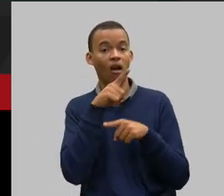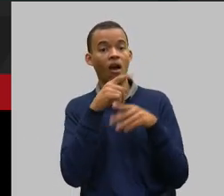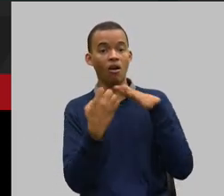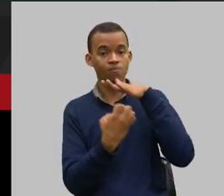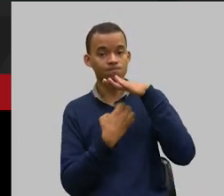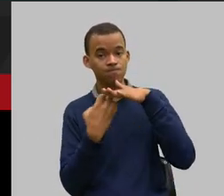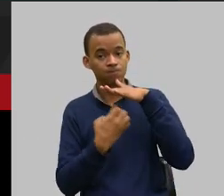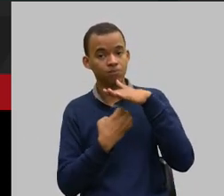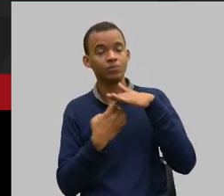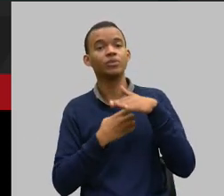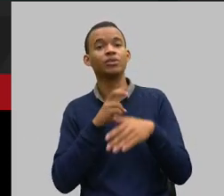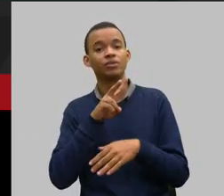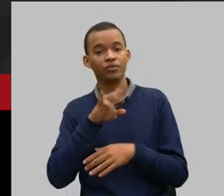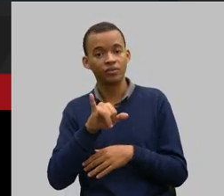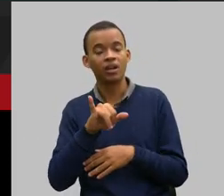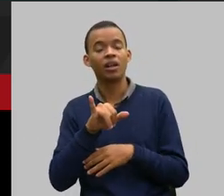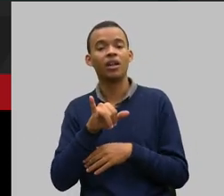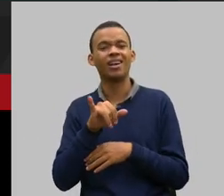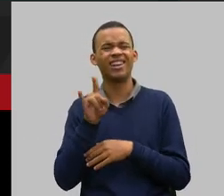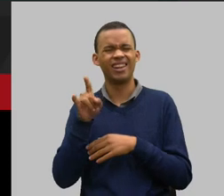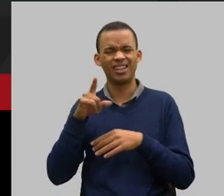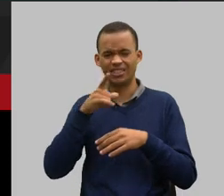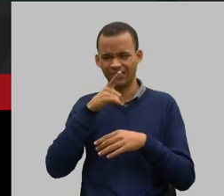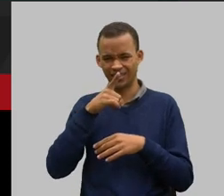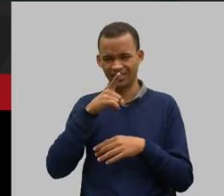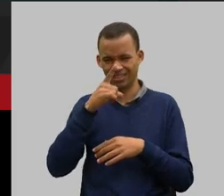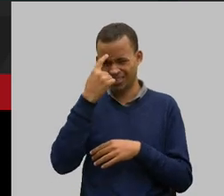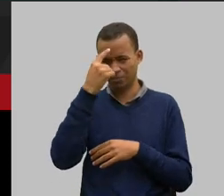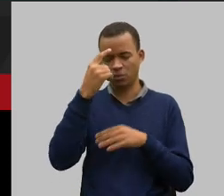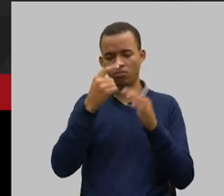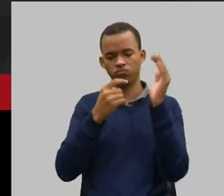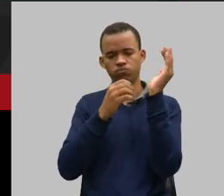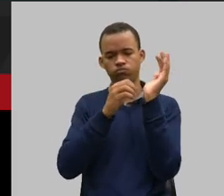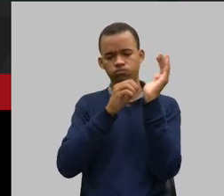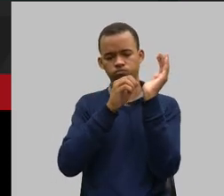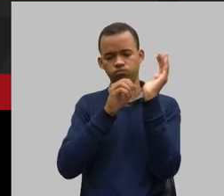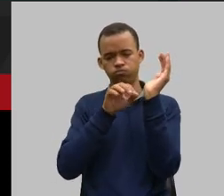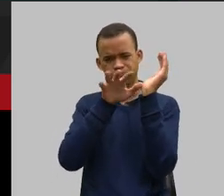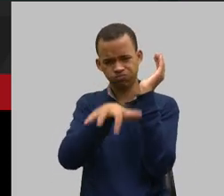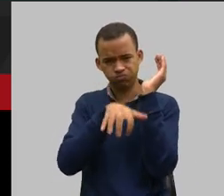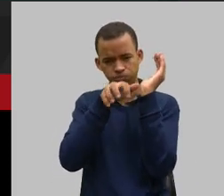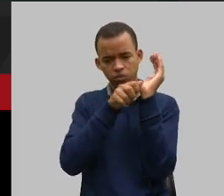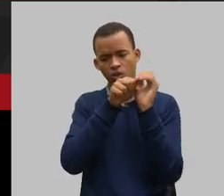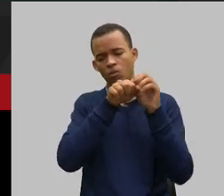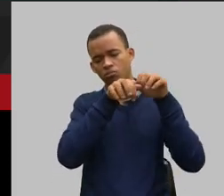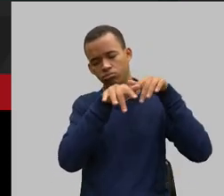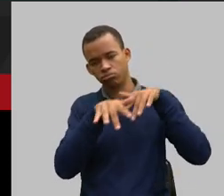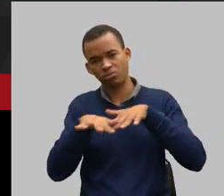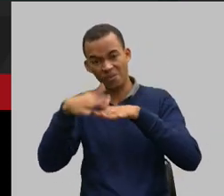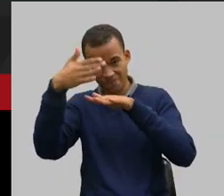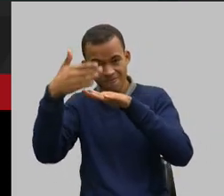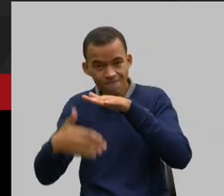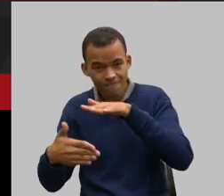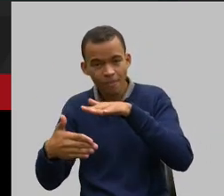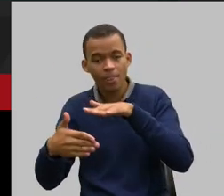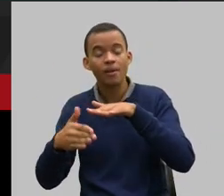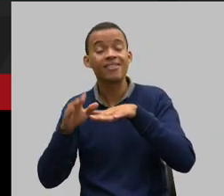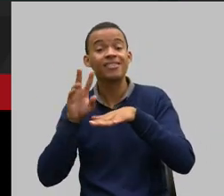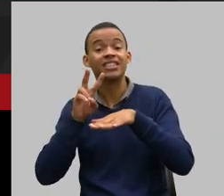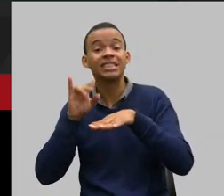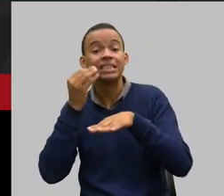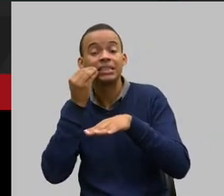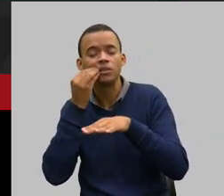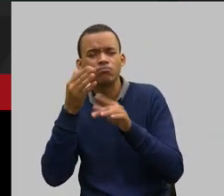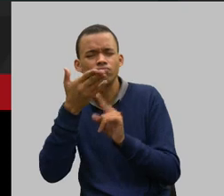remineralizar barragens e com essa tecnologia né baseada em eletrólise nós vamos